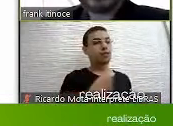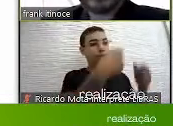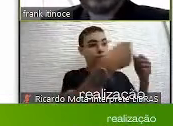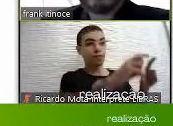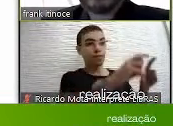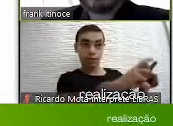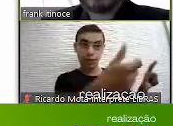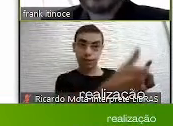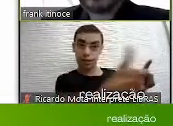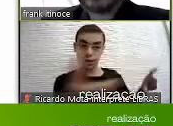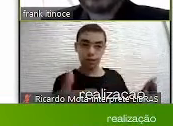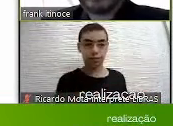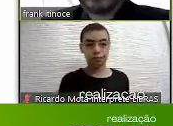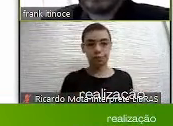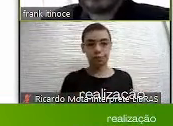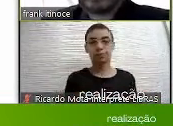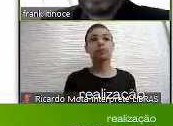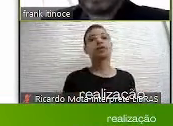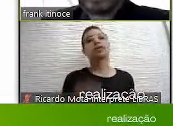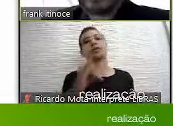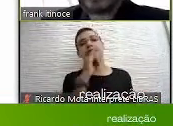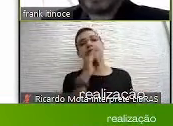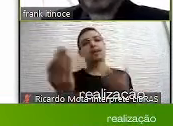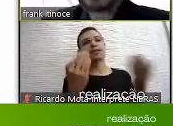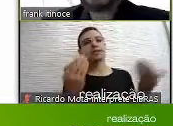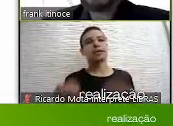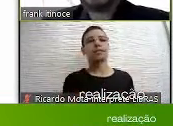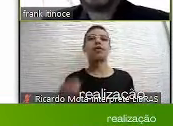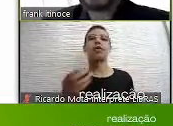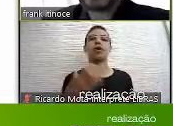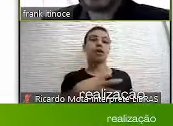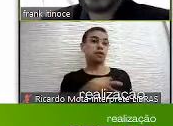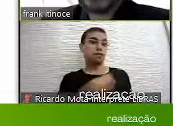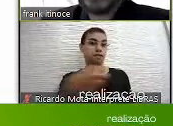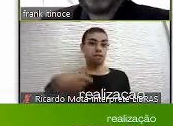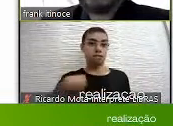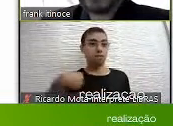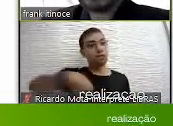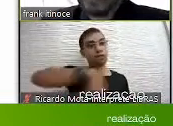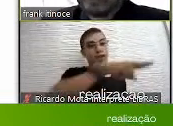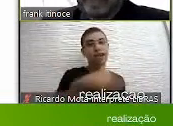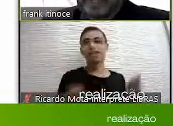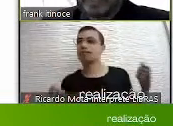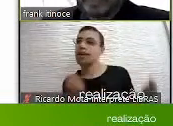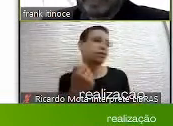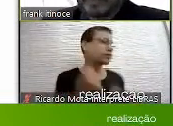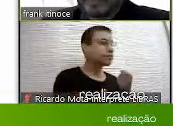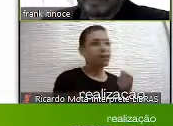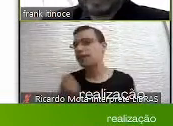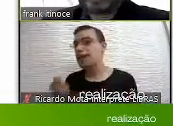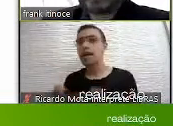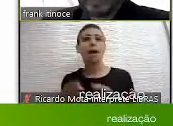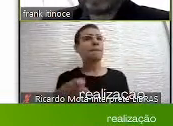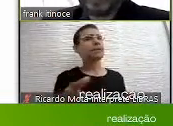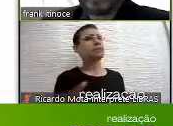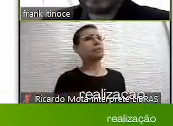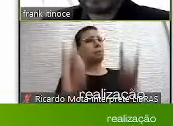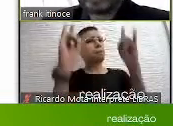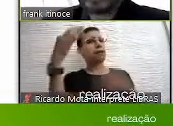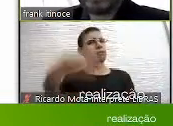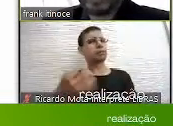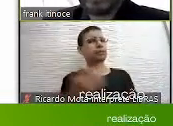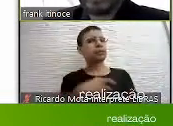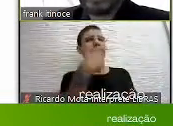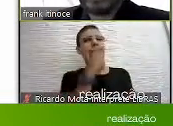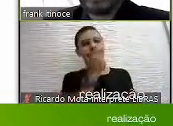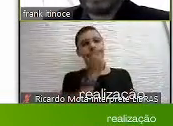uma danceteria, nem sei se fala mais isso, né, mas ele vai para uma danceteria. Será que o prédio está seguro? Será que esse prédio não é um